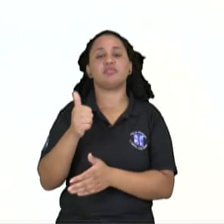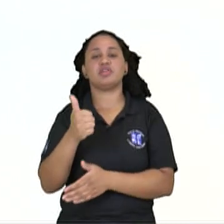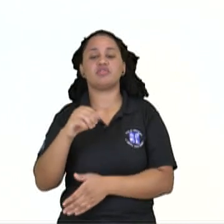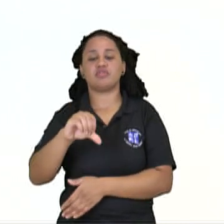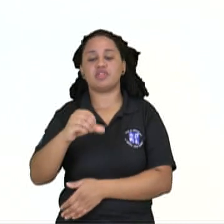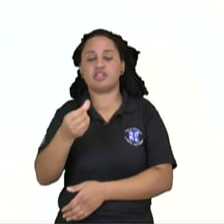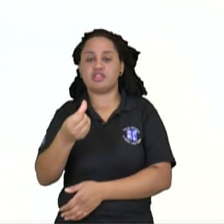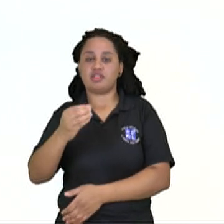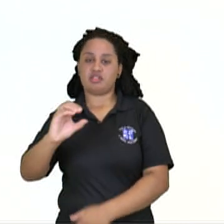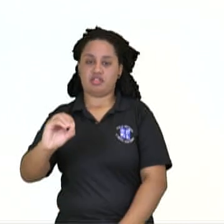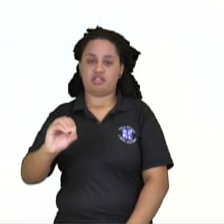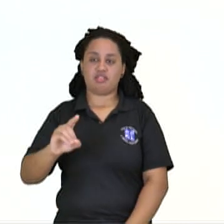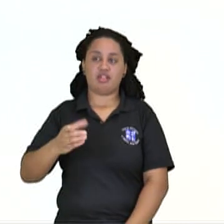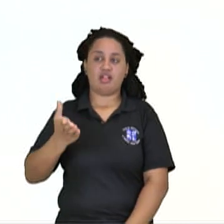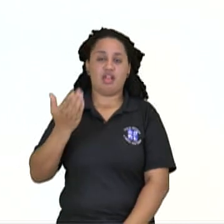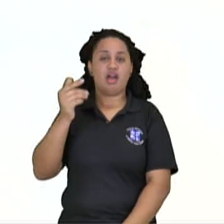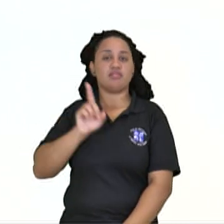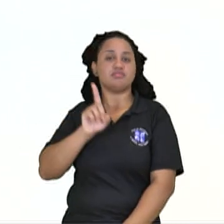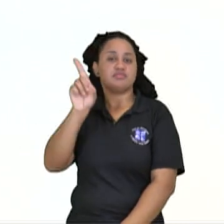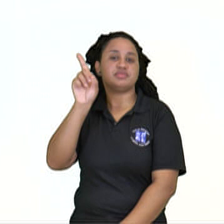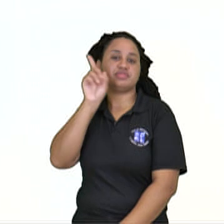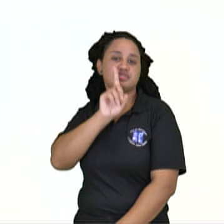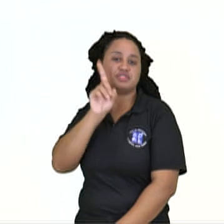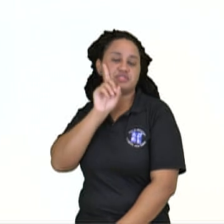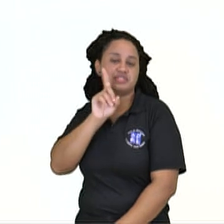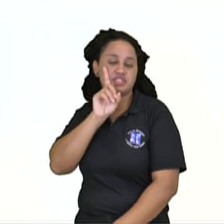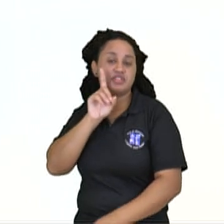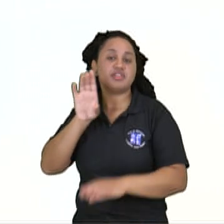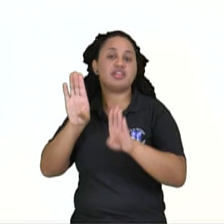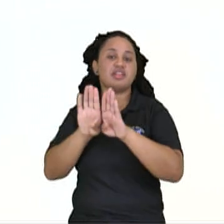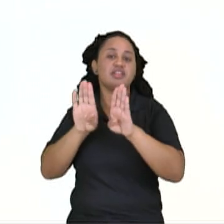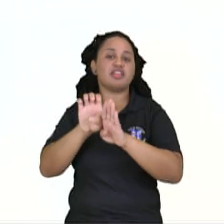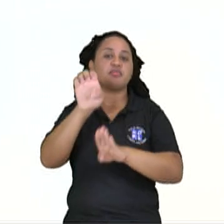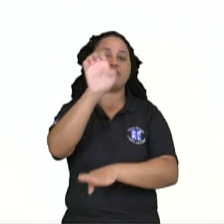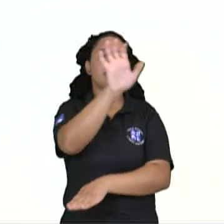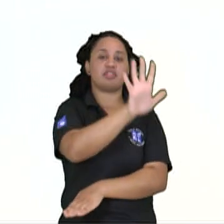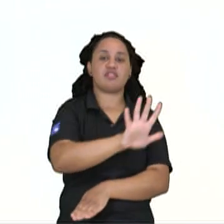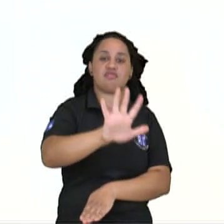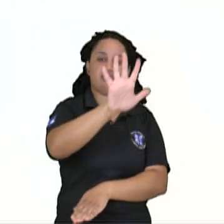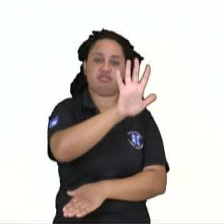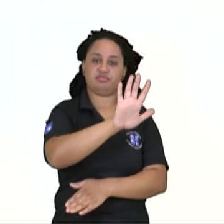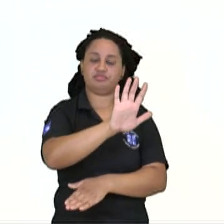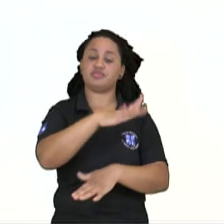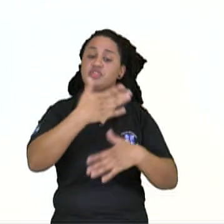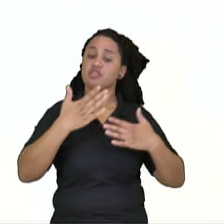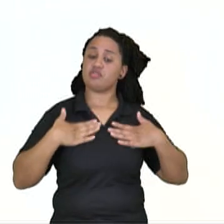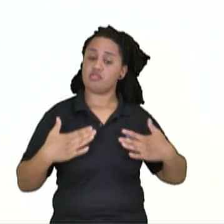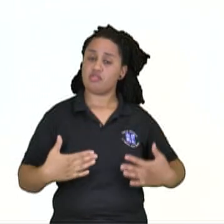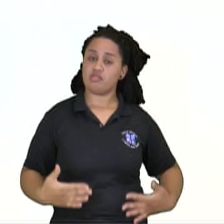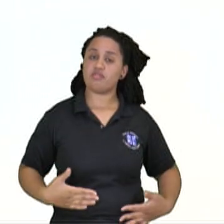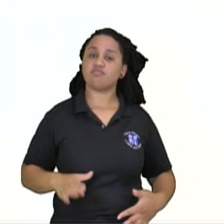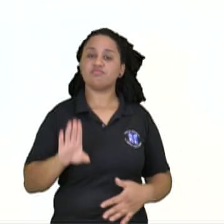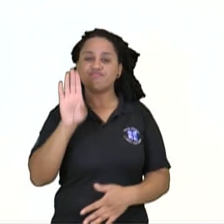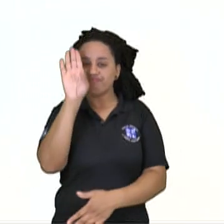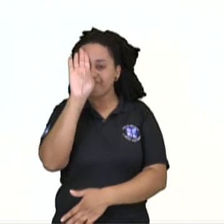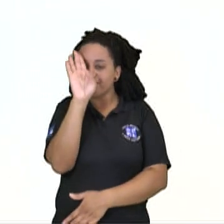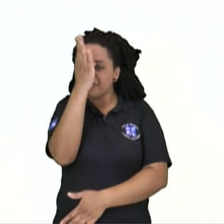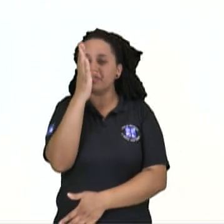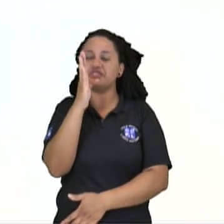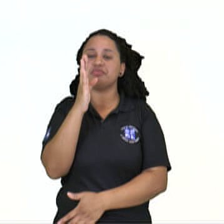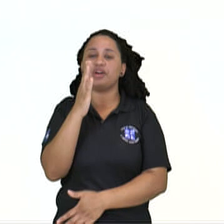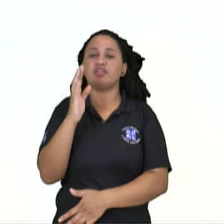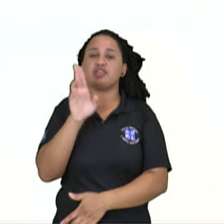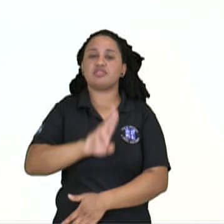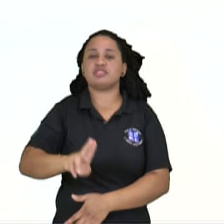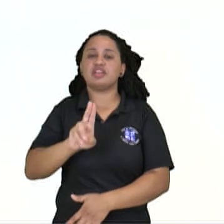1960, lá nos Estados Unidos e também na Europa. E o corpo, ele é o principal suporte